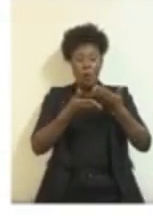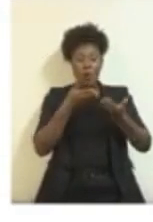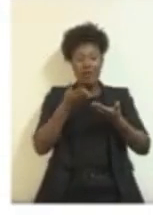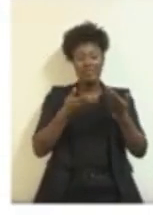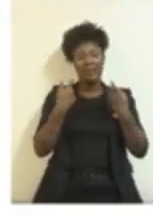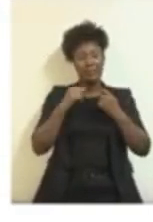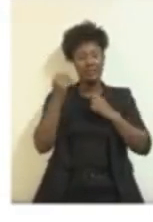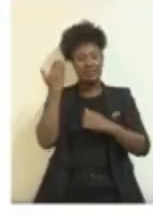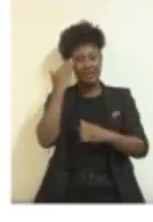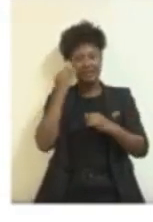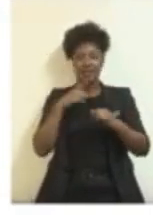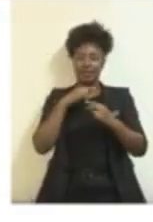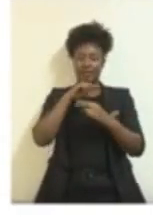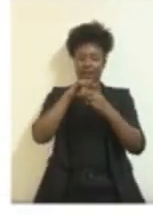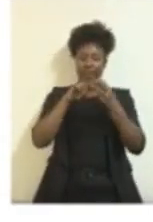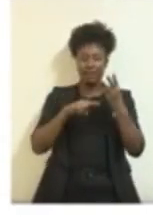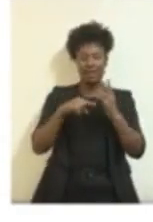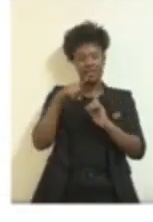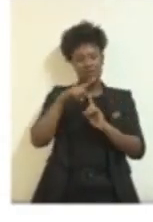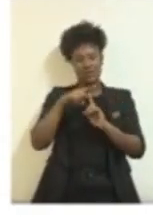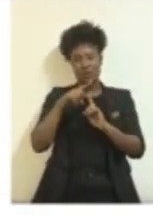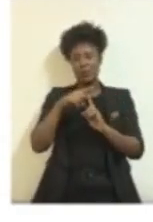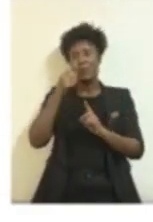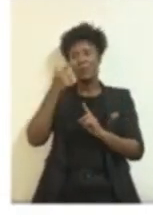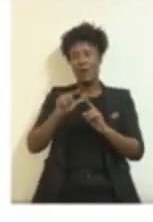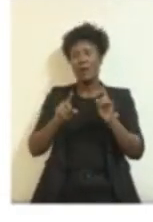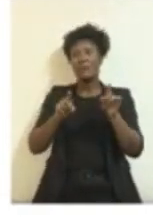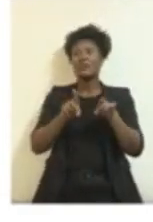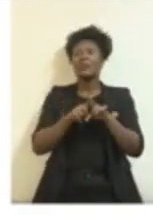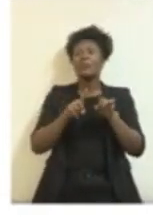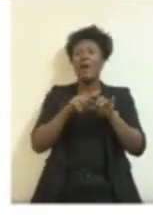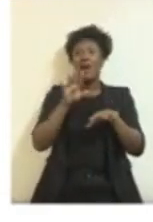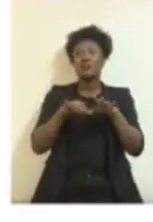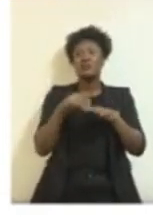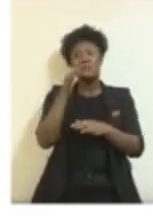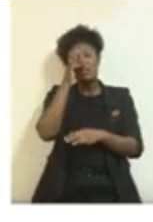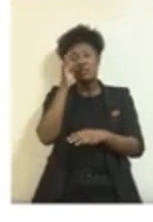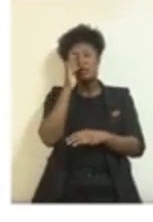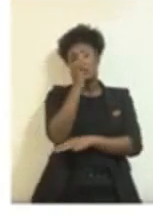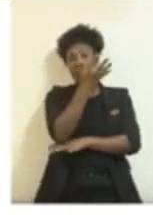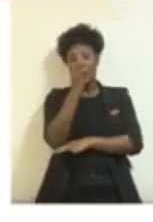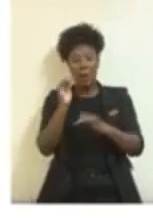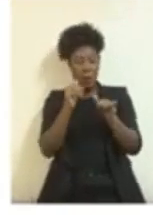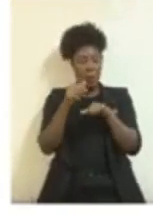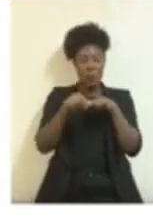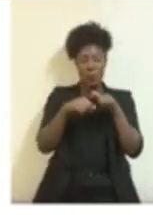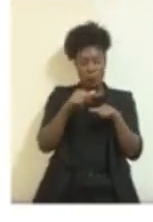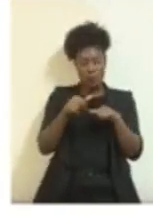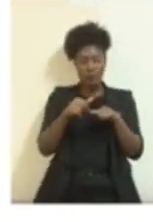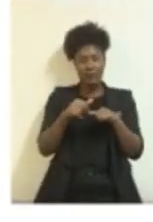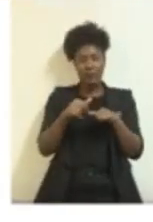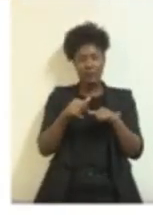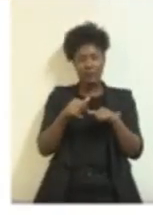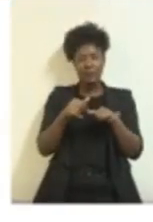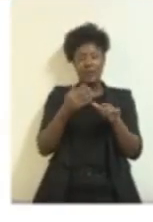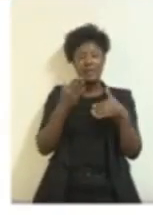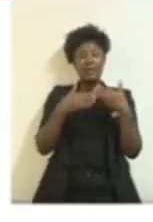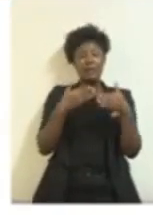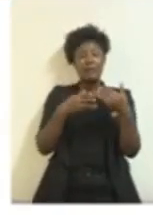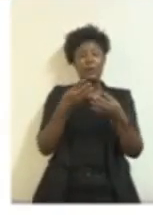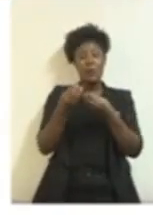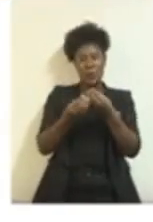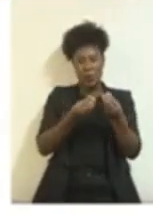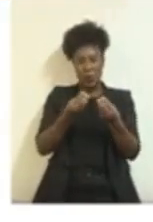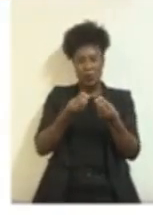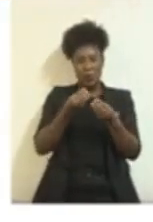nós temos modificações nas plantas, as plantas não voltam após a supressão. Infelizmente, eu não tenho